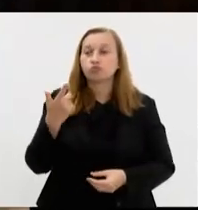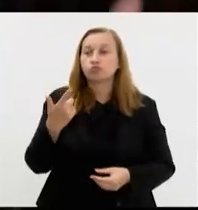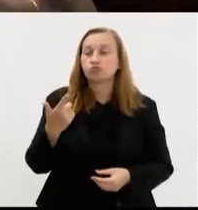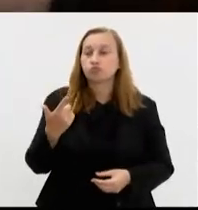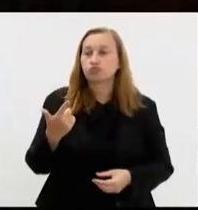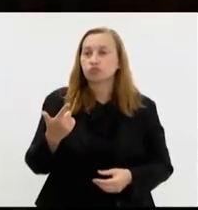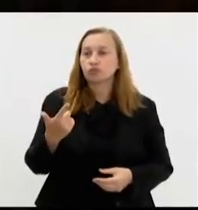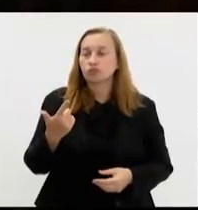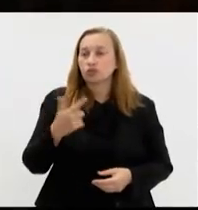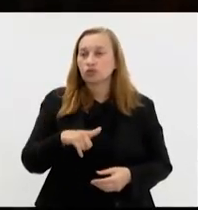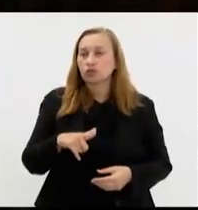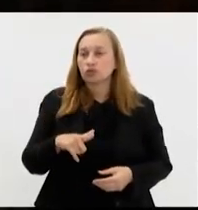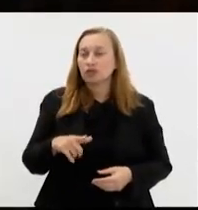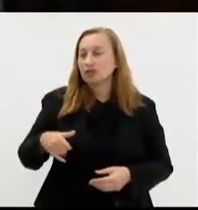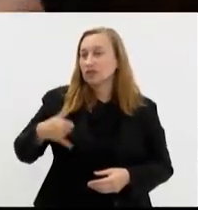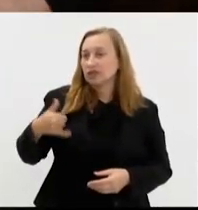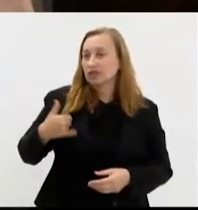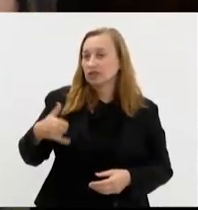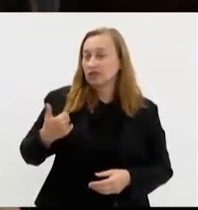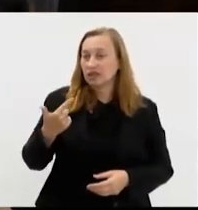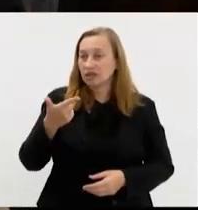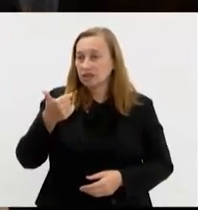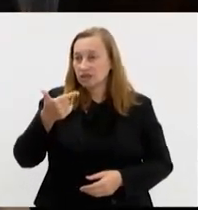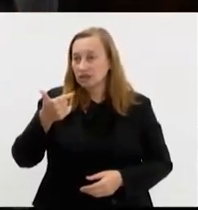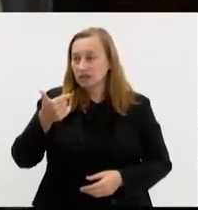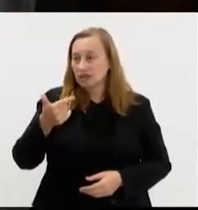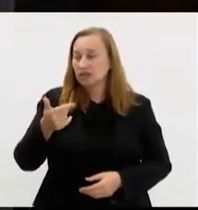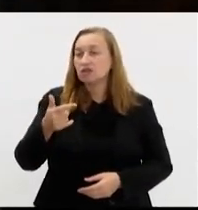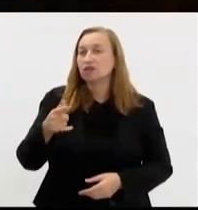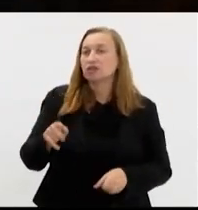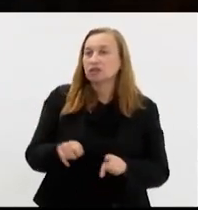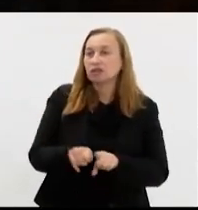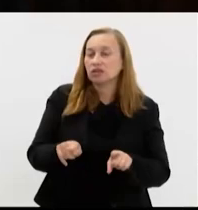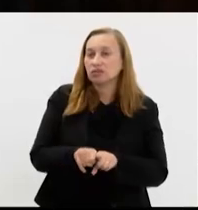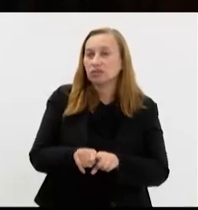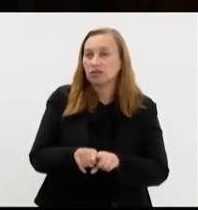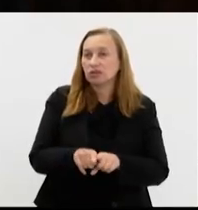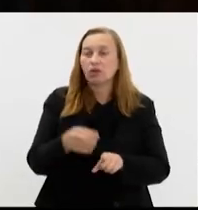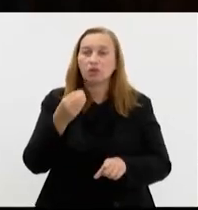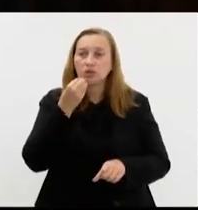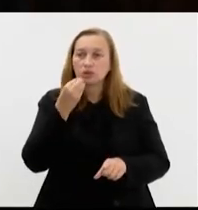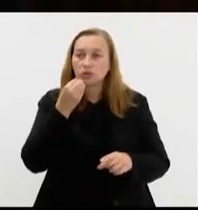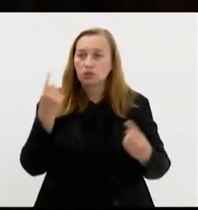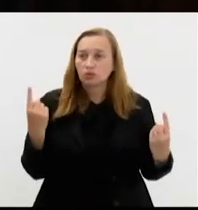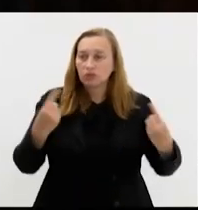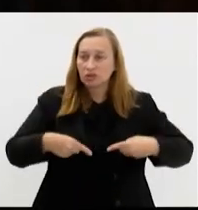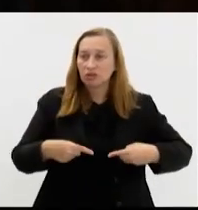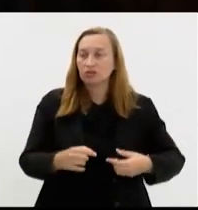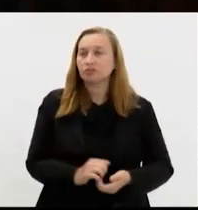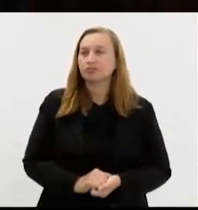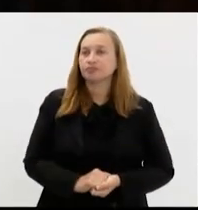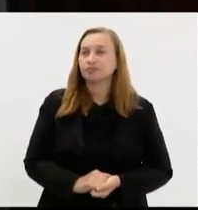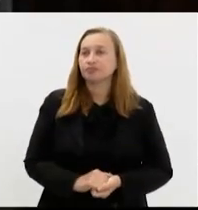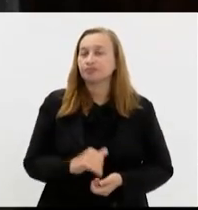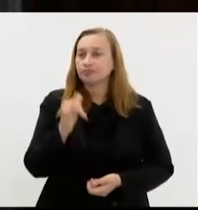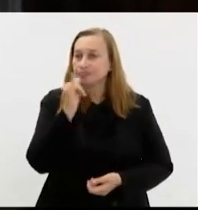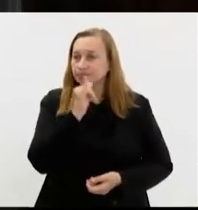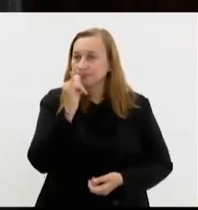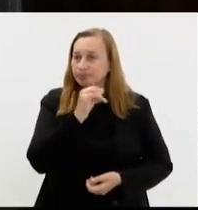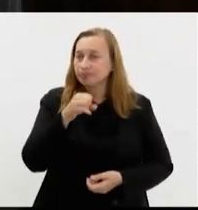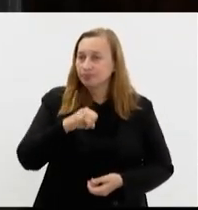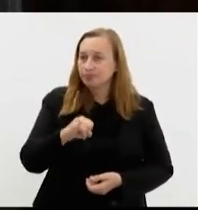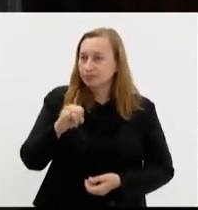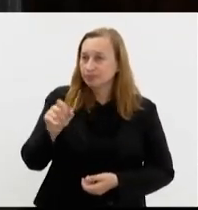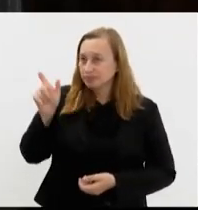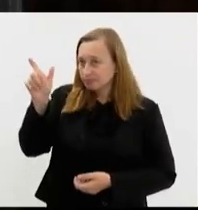paridade de armas igualdade de chances uma competição paritária se o meu